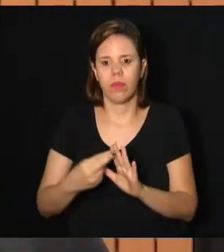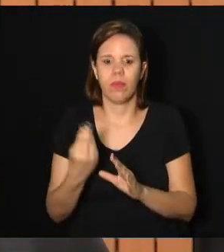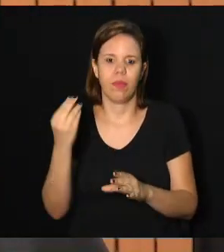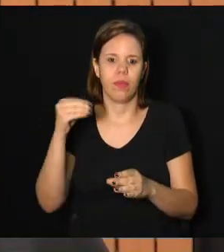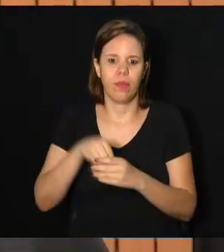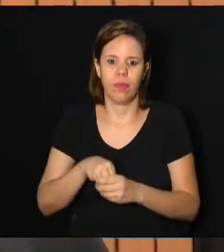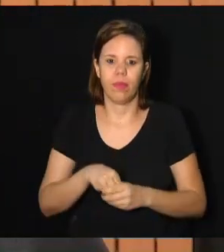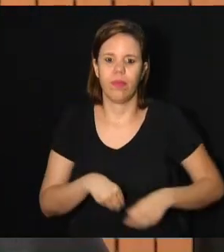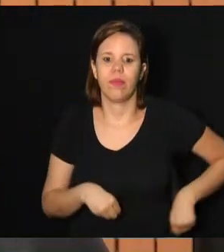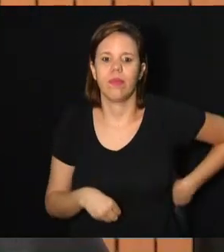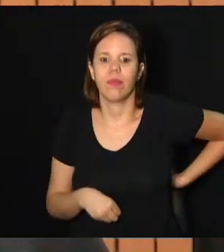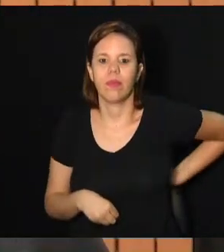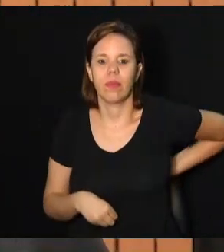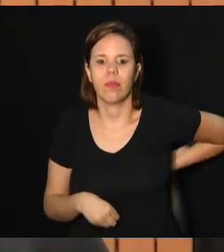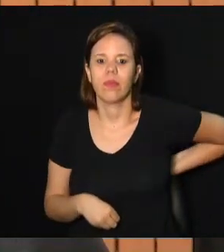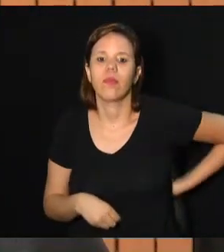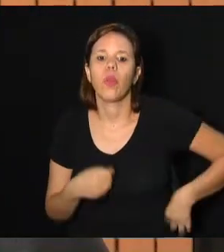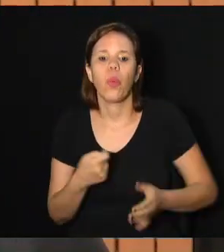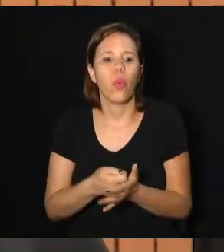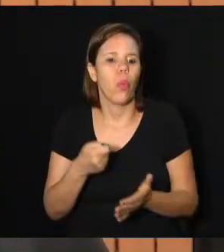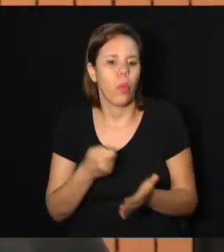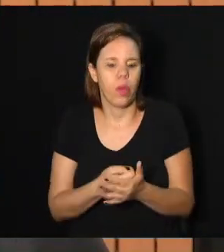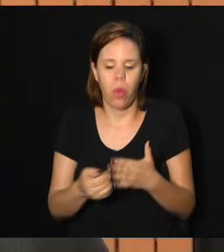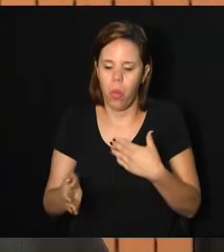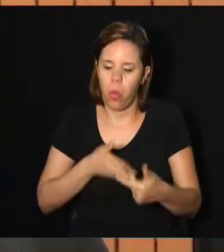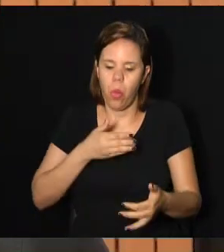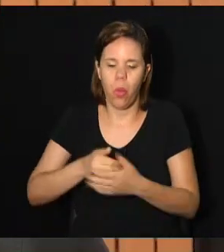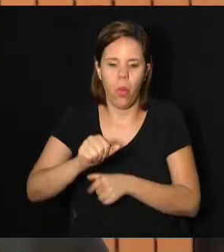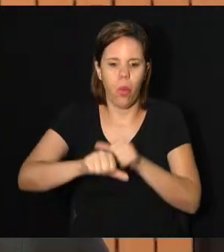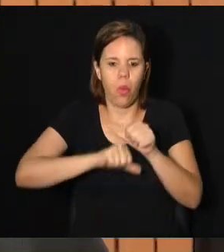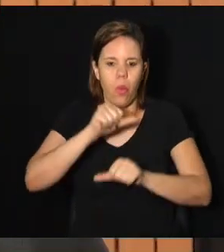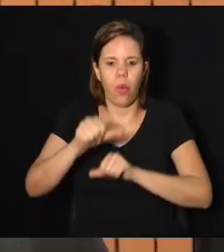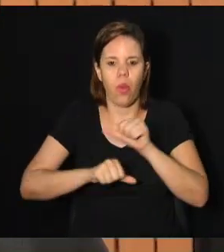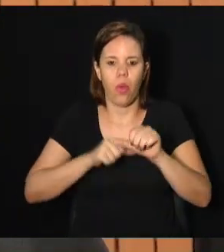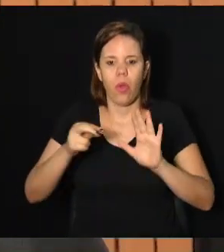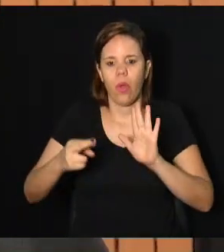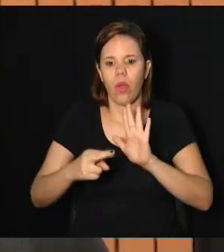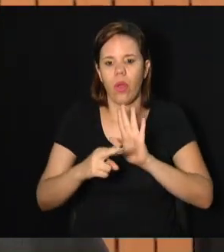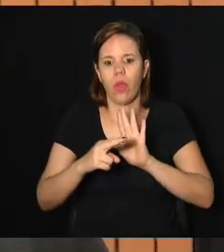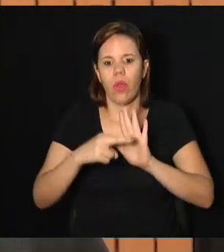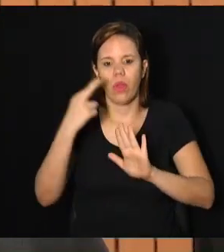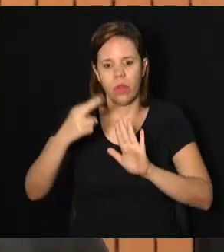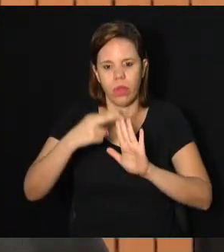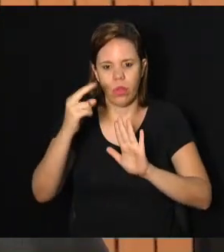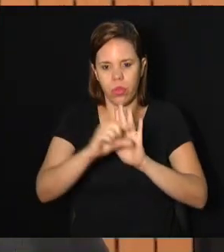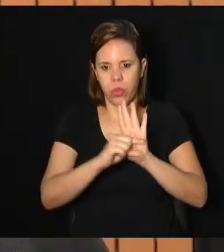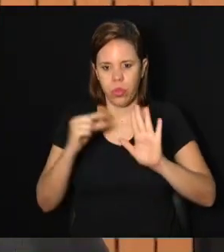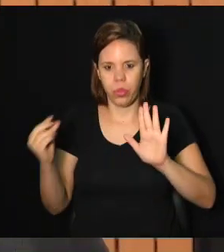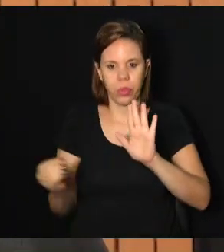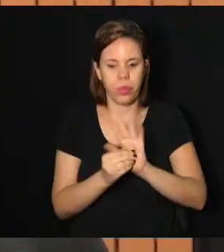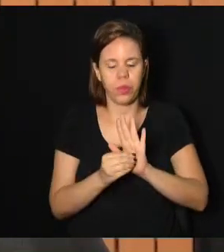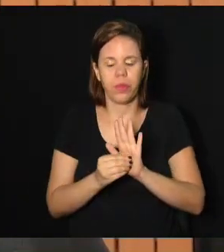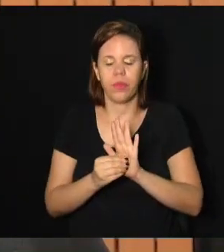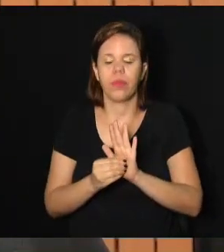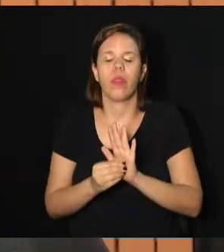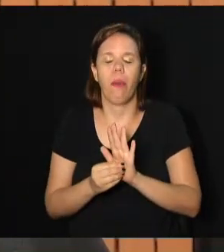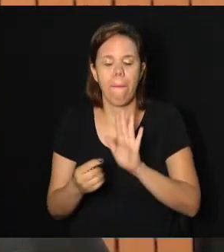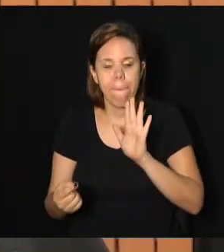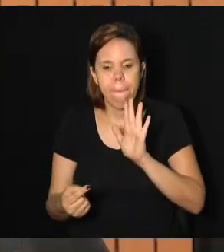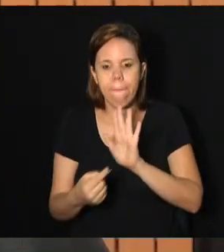interno obriga que qualquer alteração do próprio regimento seja subscrito por pelo menos